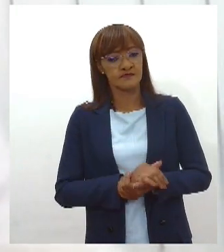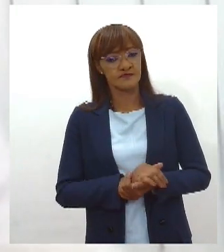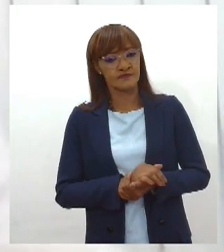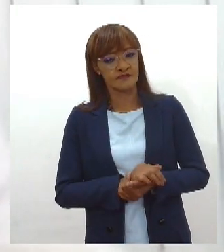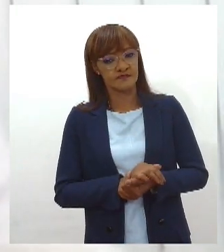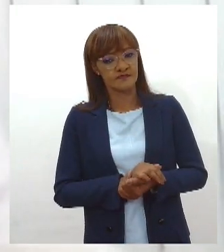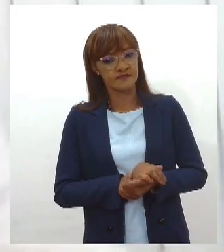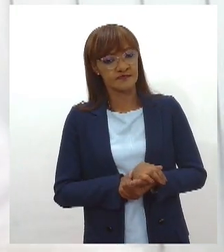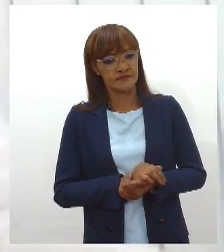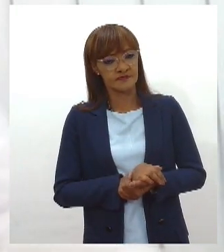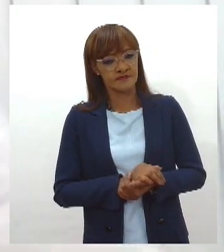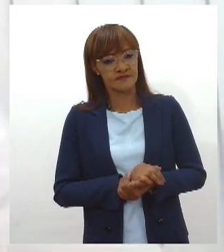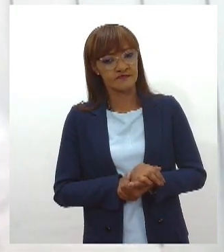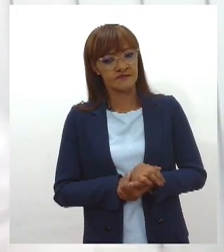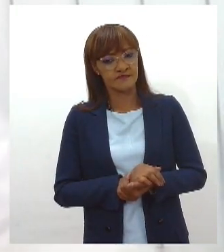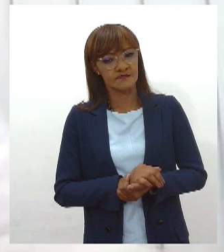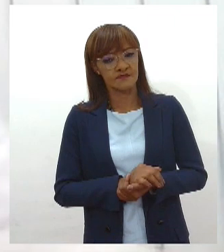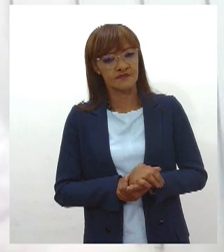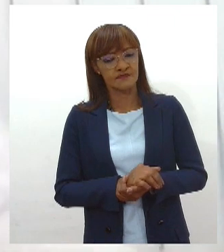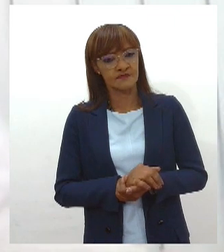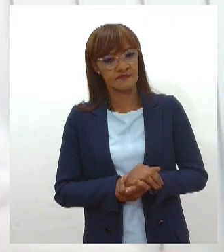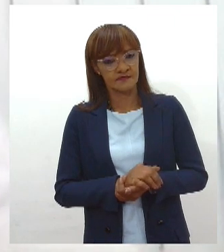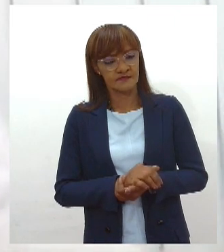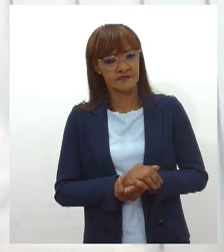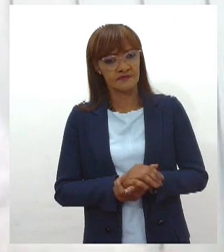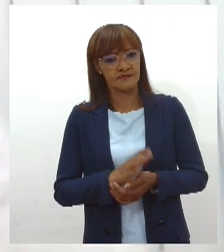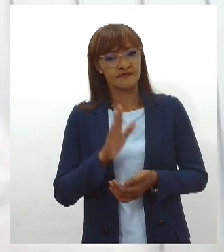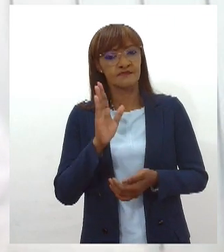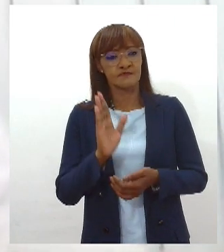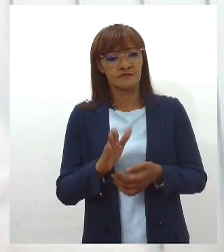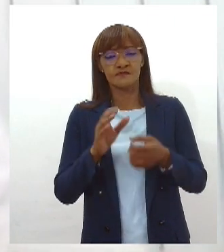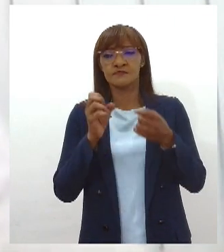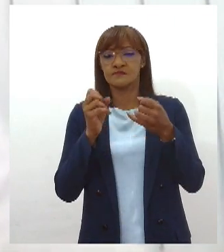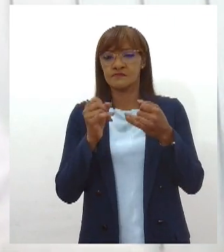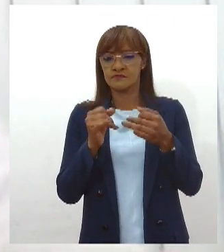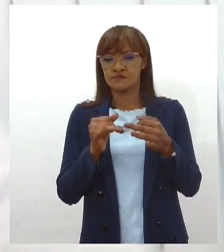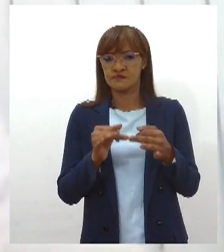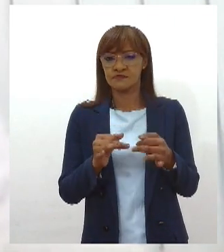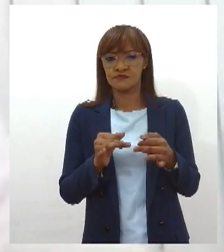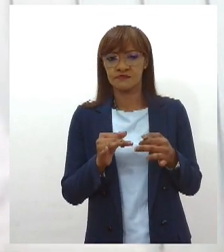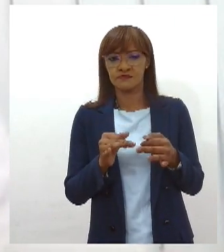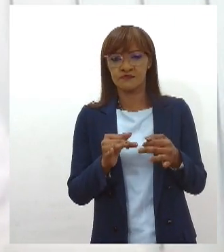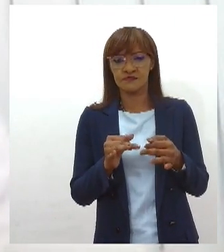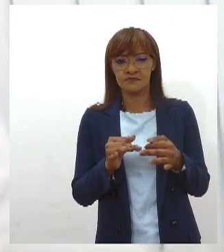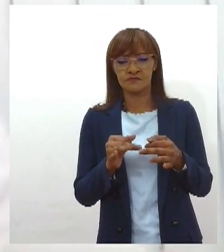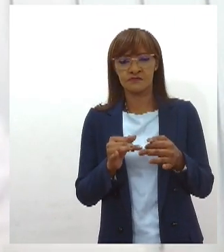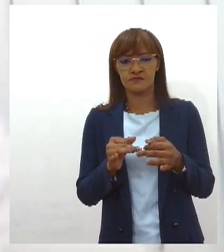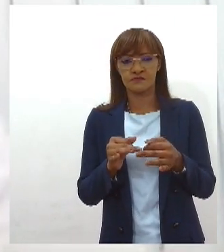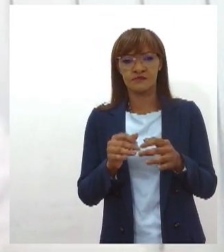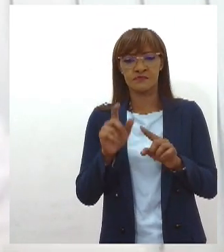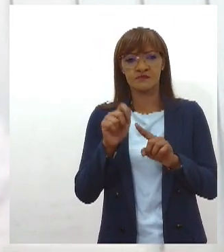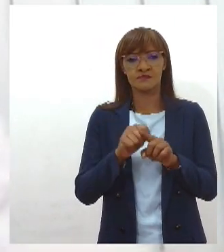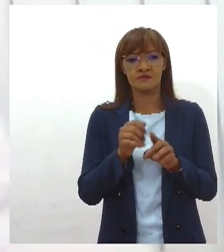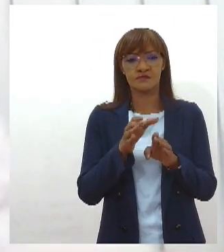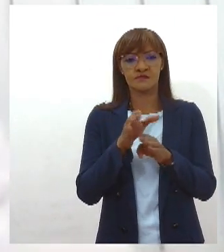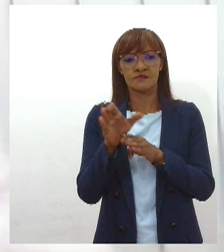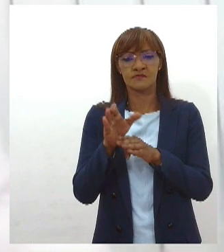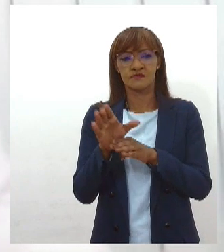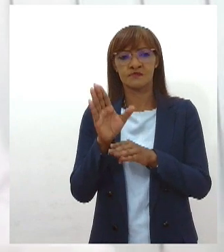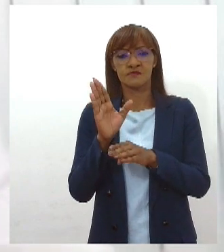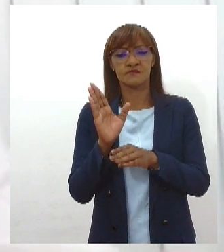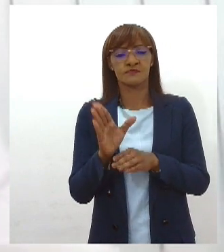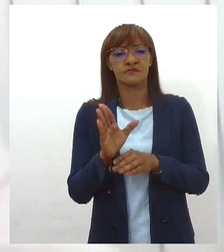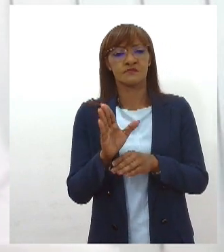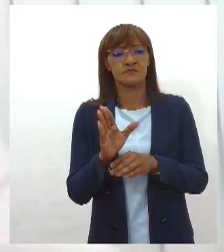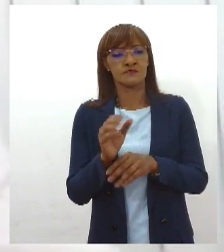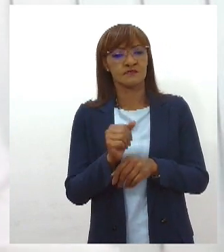repetindo um pouquinho o que você falou, março foi escolhido o mês de conscientização e prevenção do câncer colorretal, que é uma